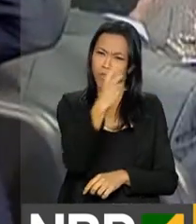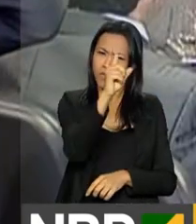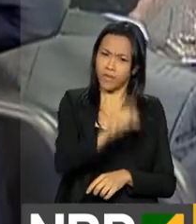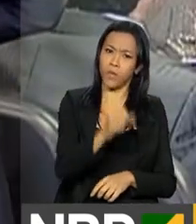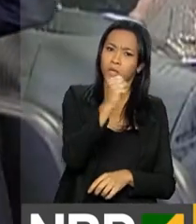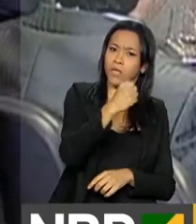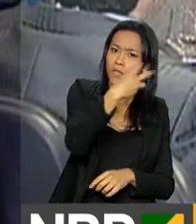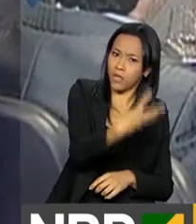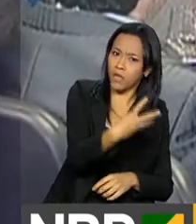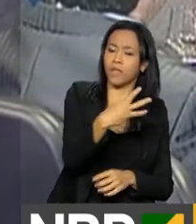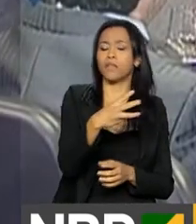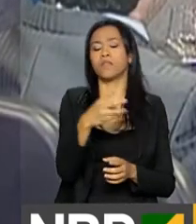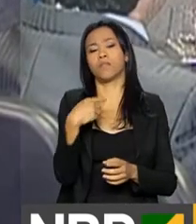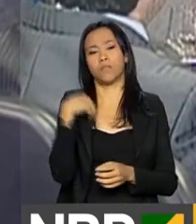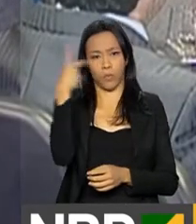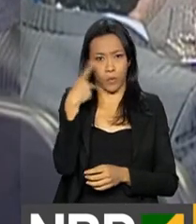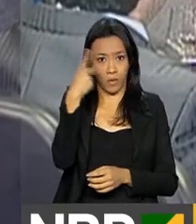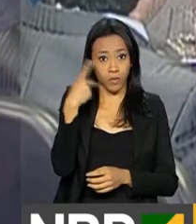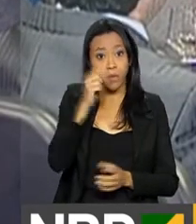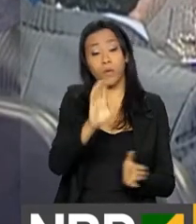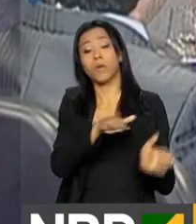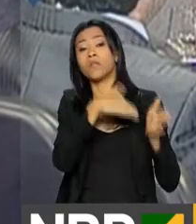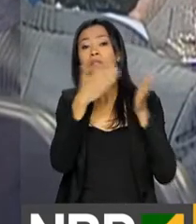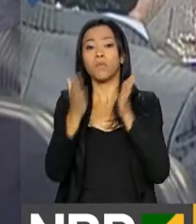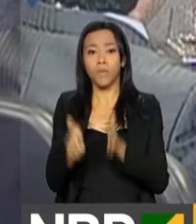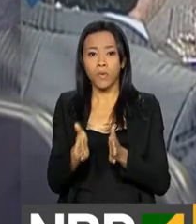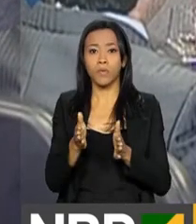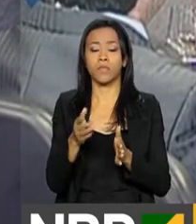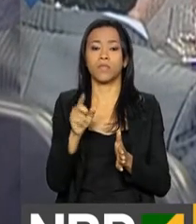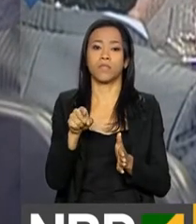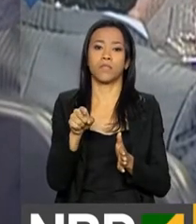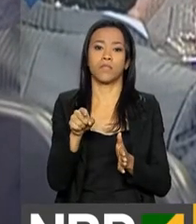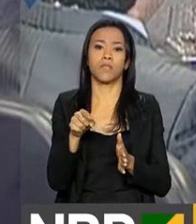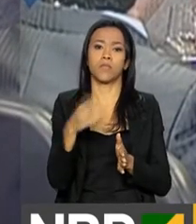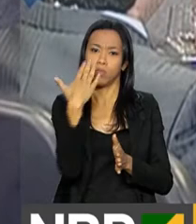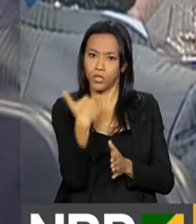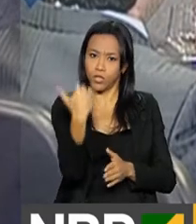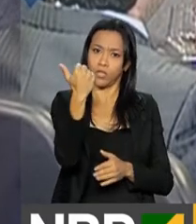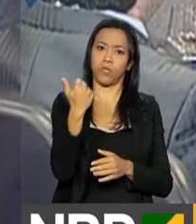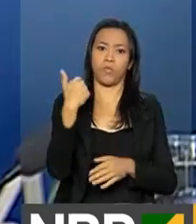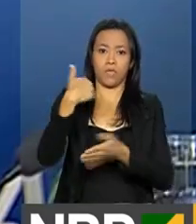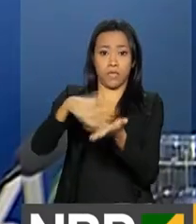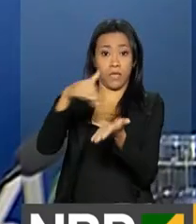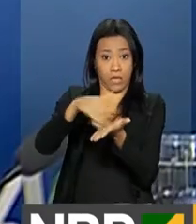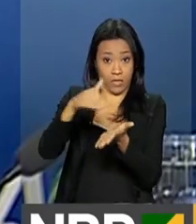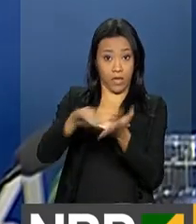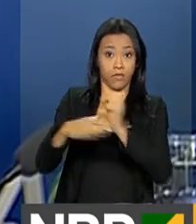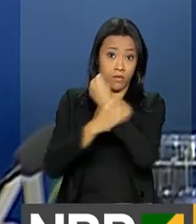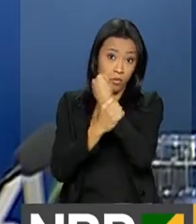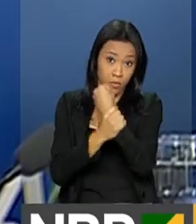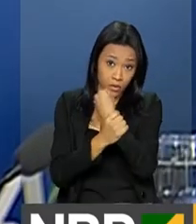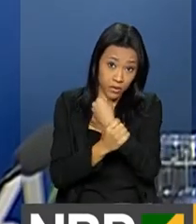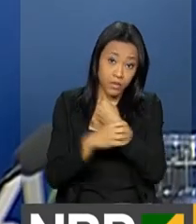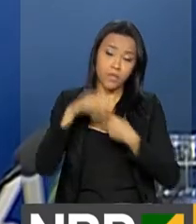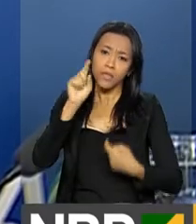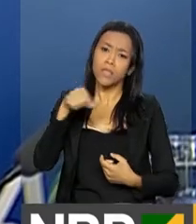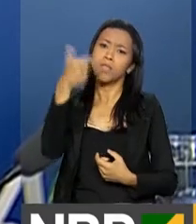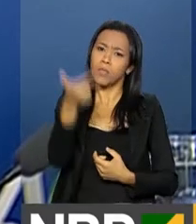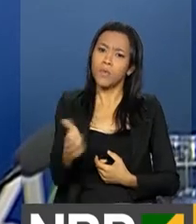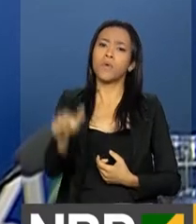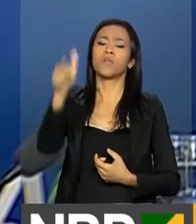83, mas apenas por 9 meses, porque depois o Renato Montoro me chamou para ser secretário da Segurança, e depois outra vez